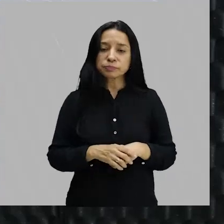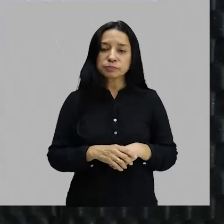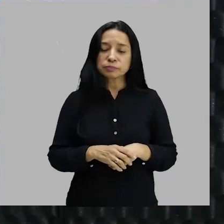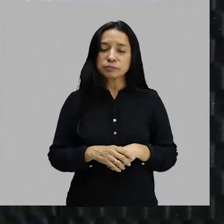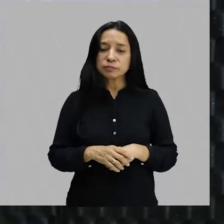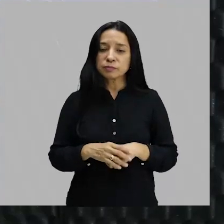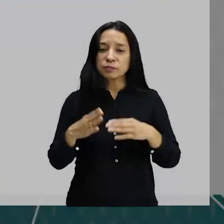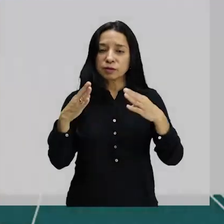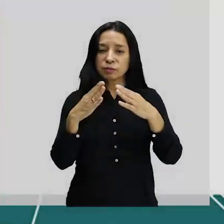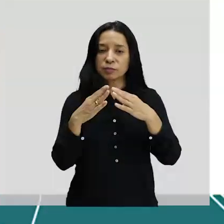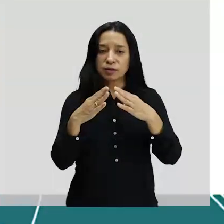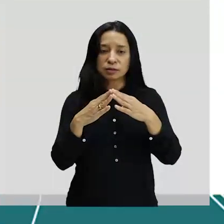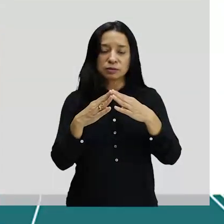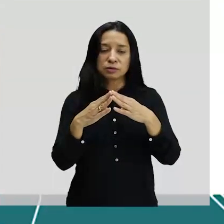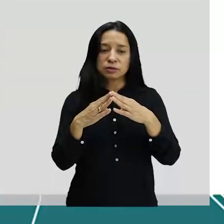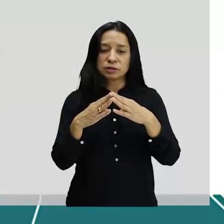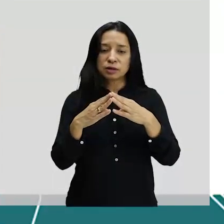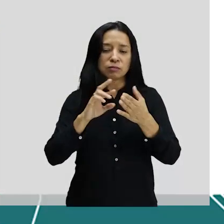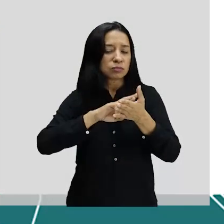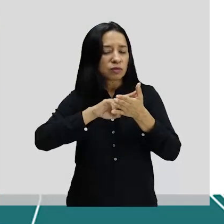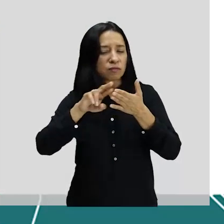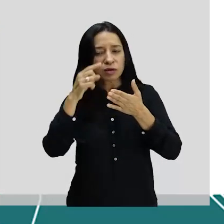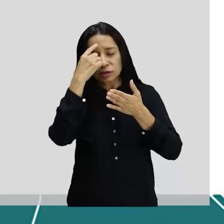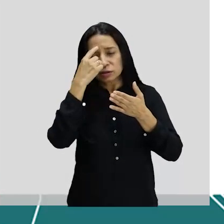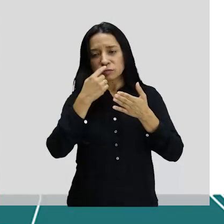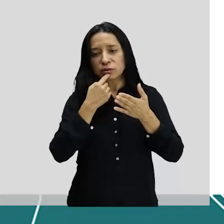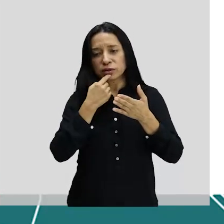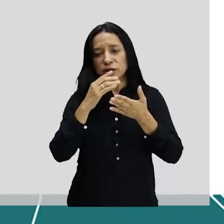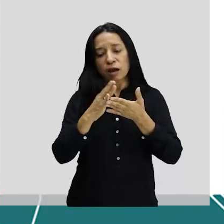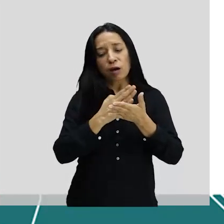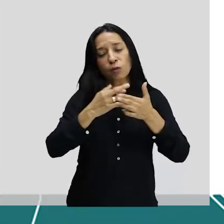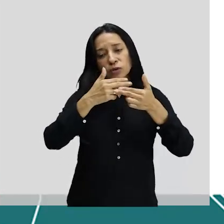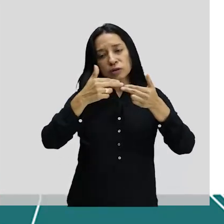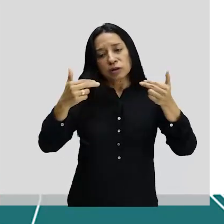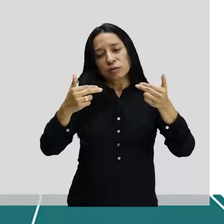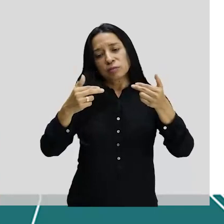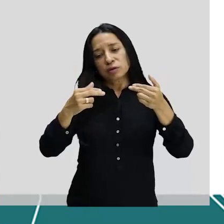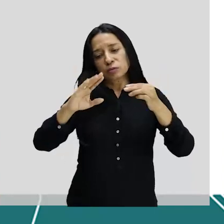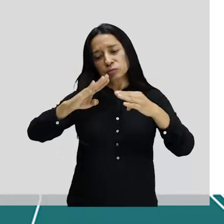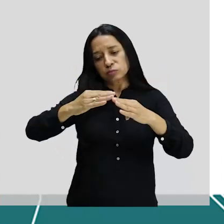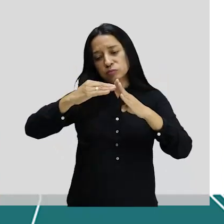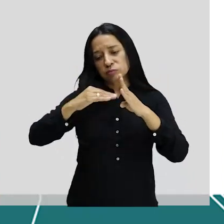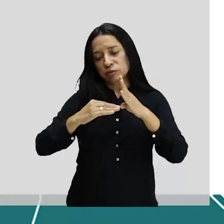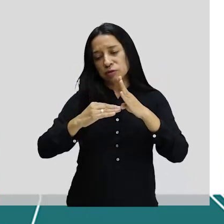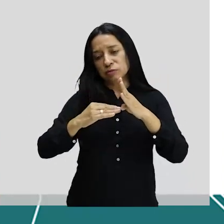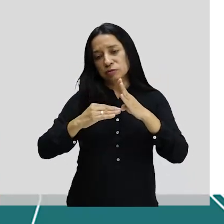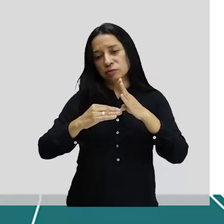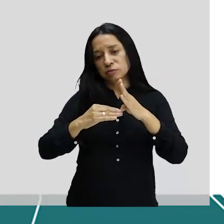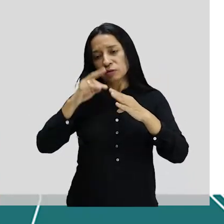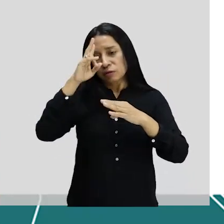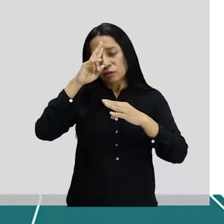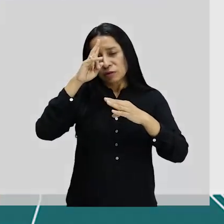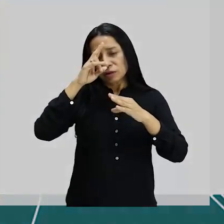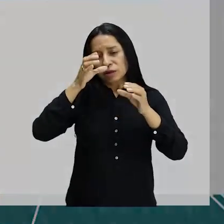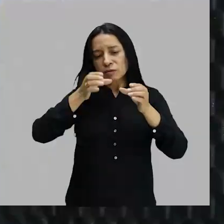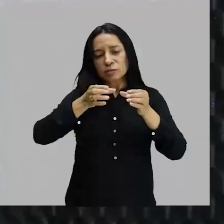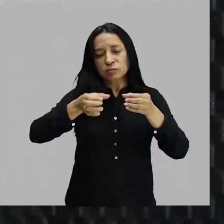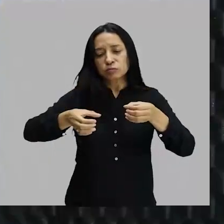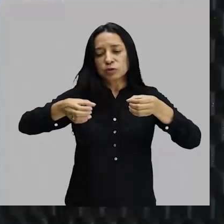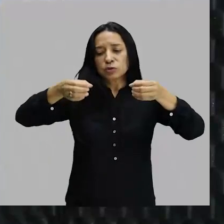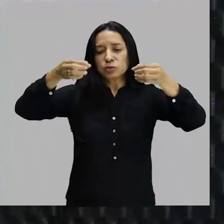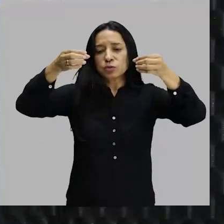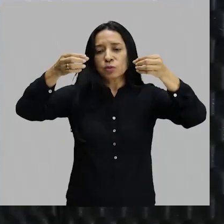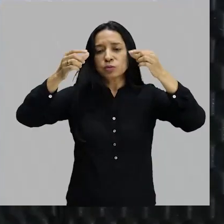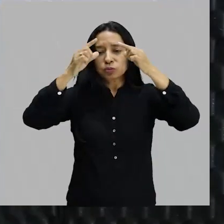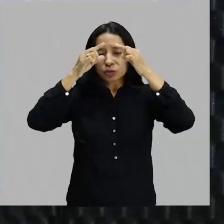Basílica de Santa Sabina, Basílica novamente de Santa Sabina com alguns elementos externos. Professor, isso aqui não lembra muito aquelas colunas gregas? É